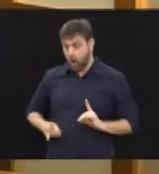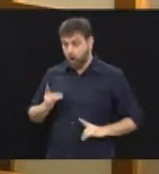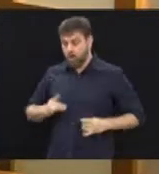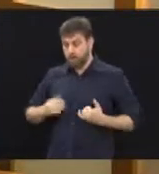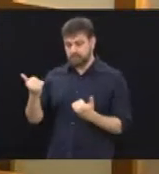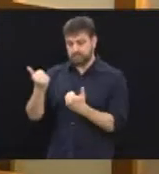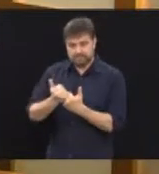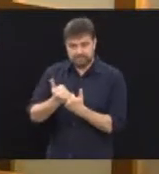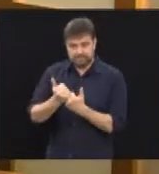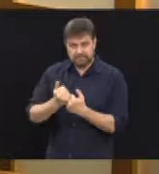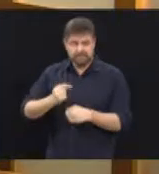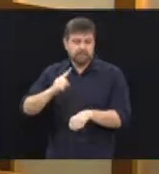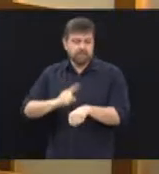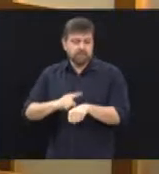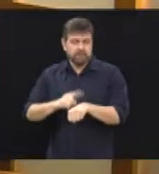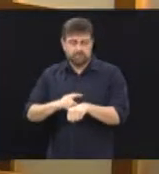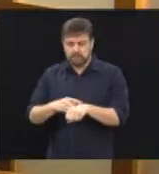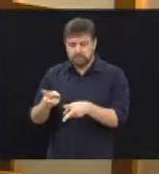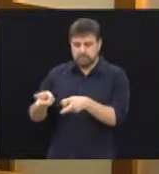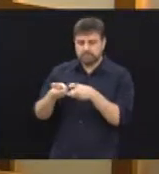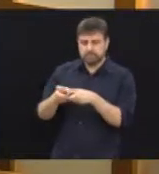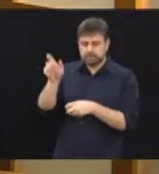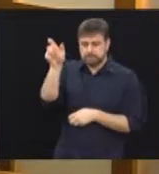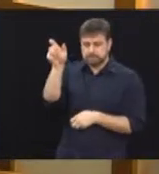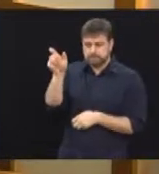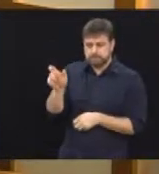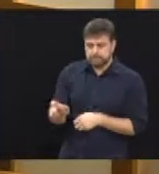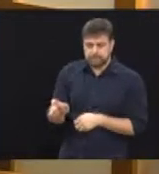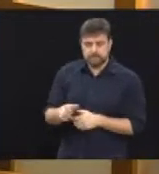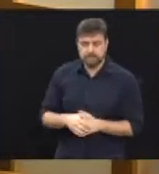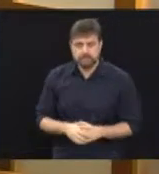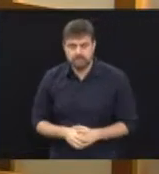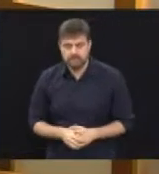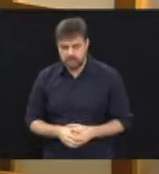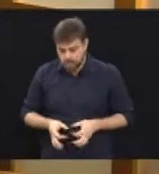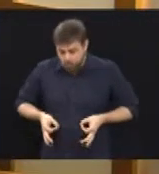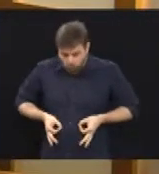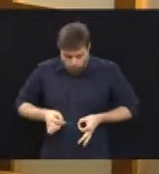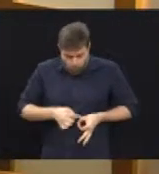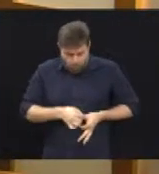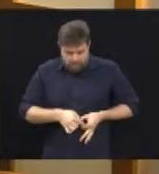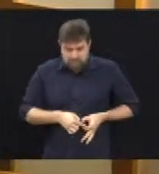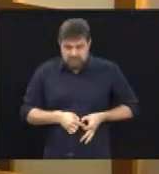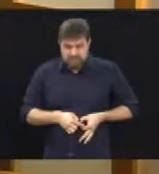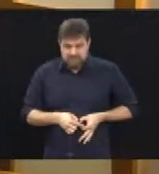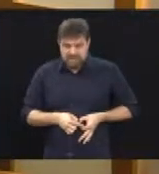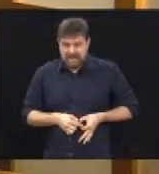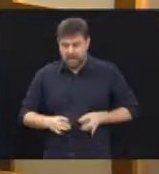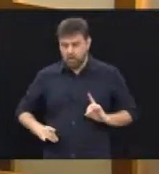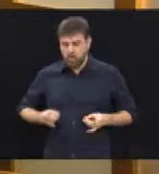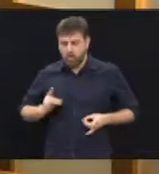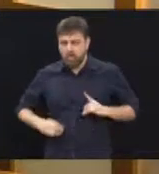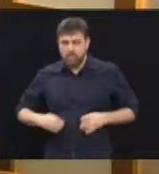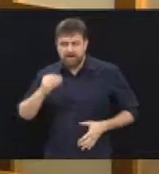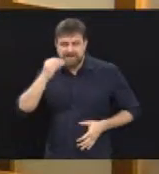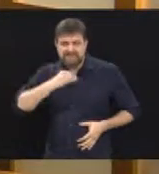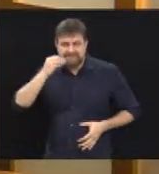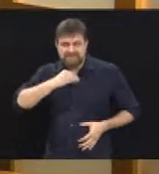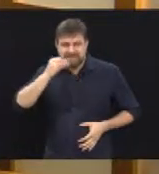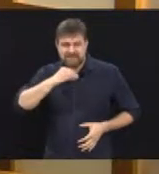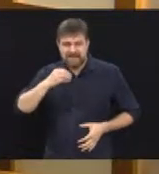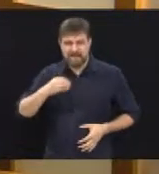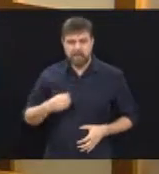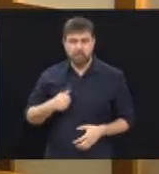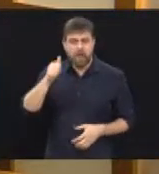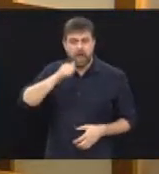geralmente no período em que nós detectamos uma diminuição da função ovariana, ou seja, a partir do início em que as mulheres começam a